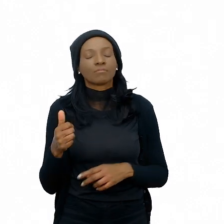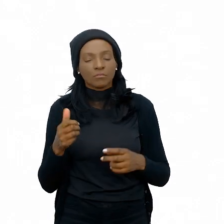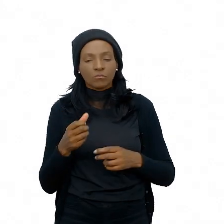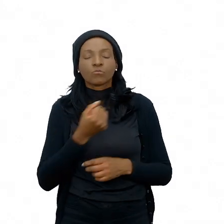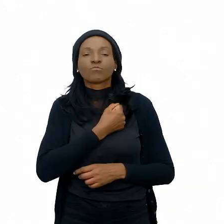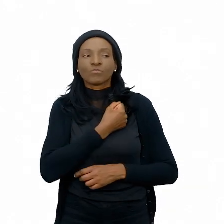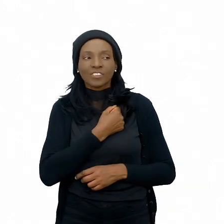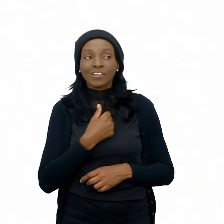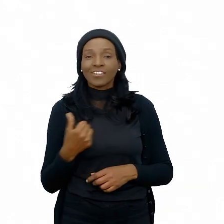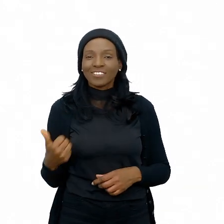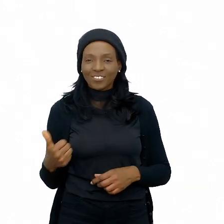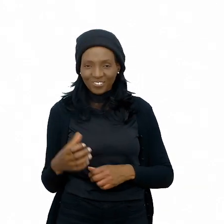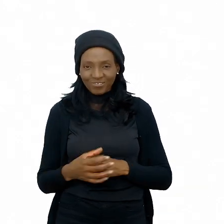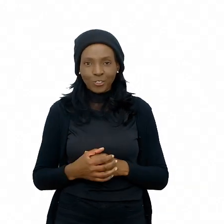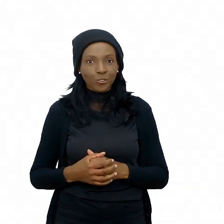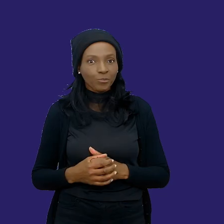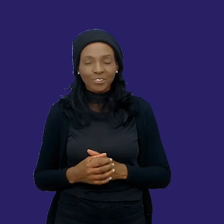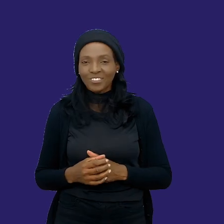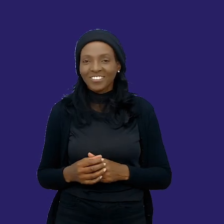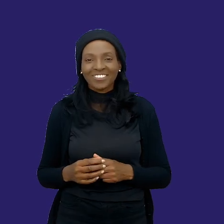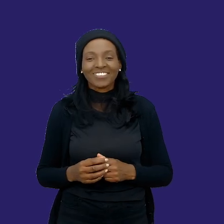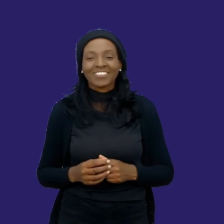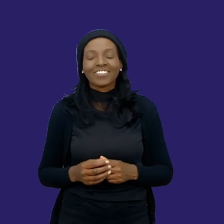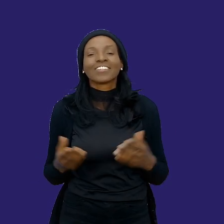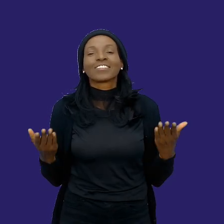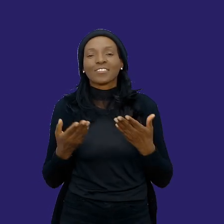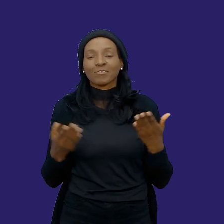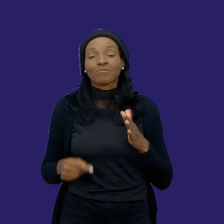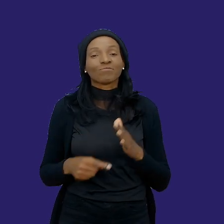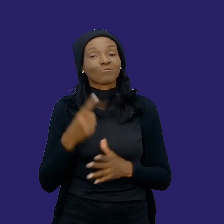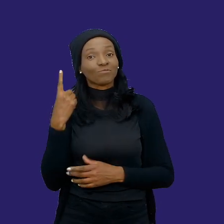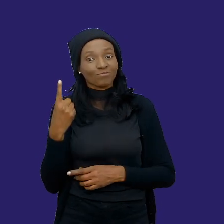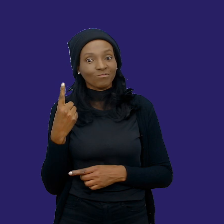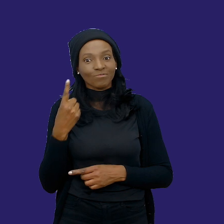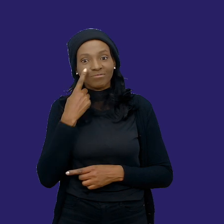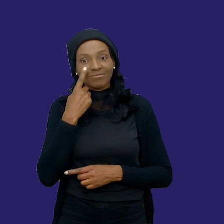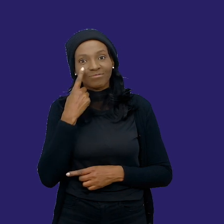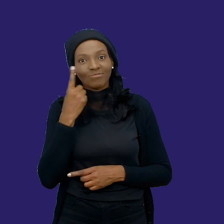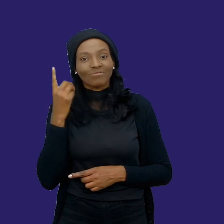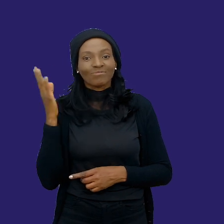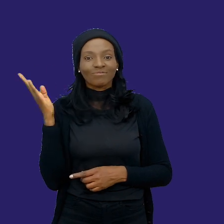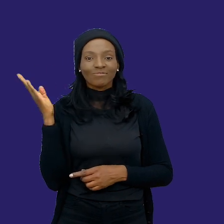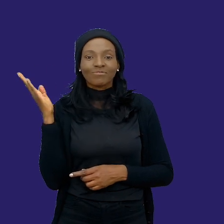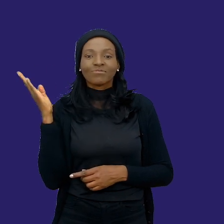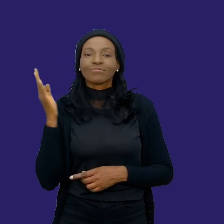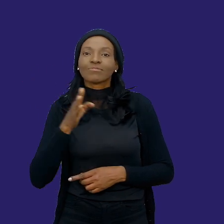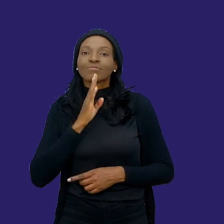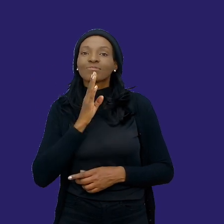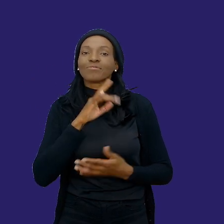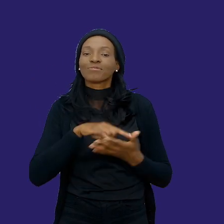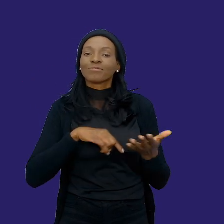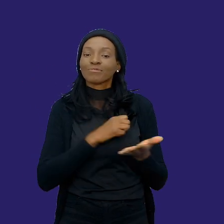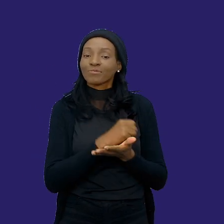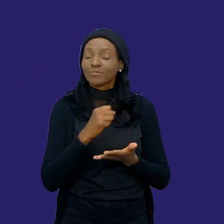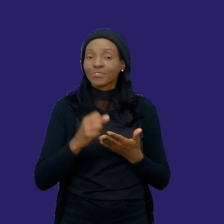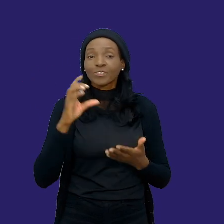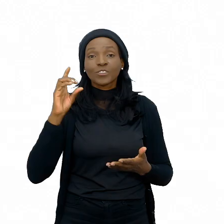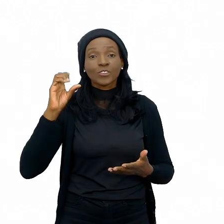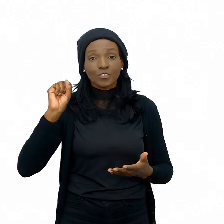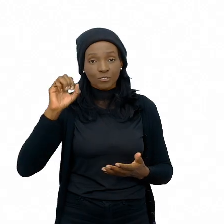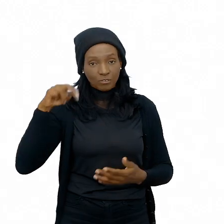número. Vamos, então, ao nosso primeiro momento, conhecendo o documento de